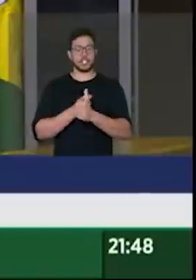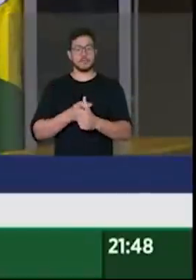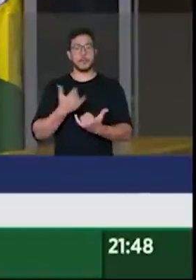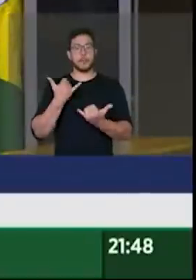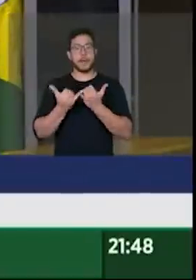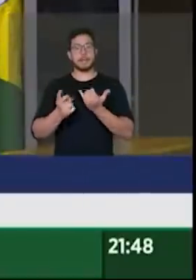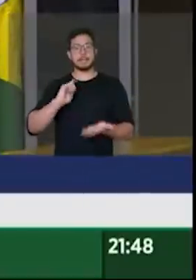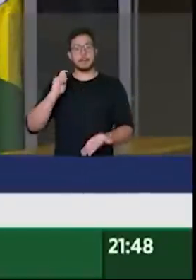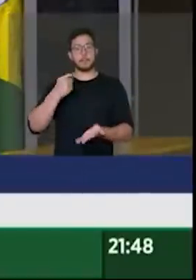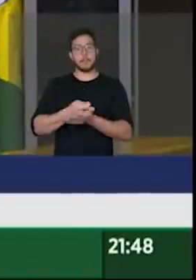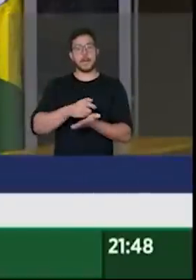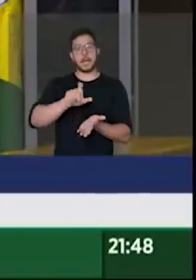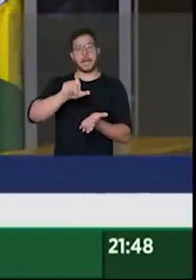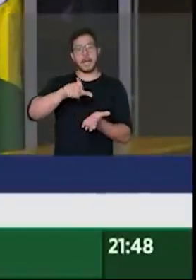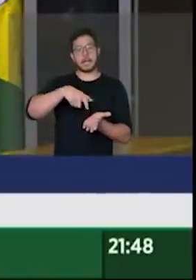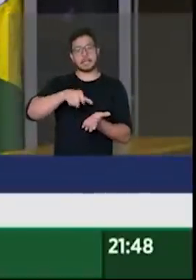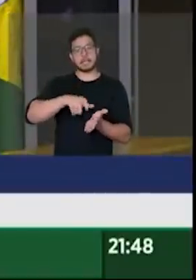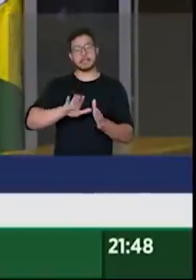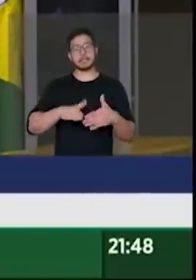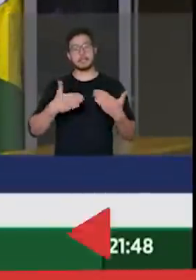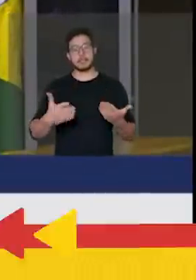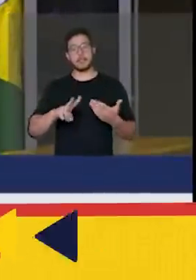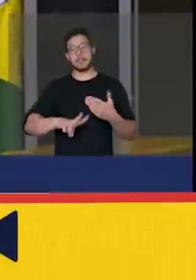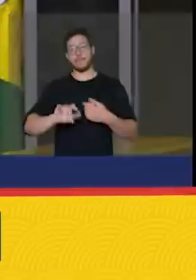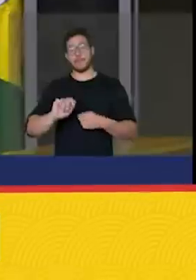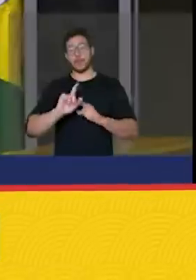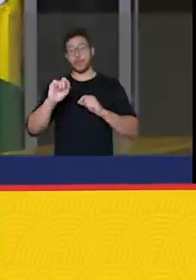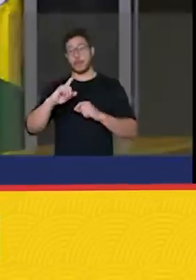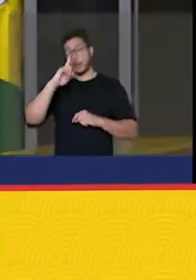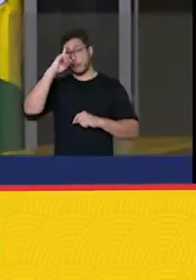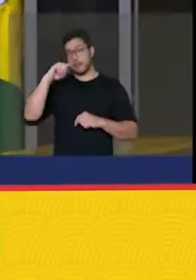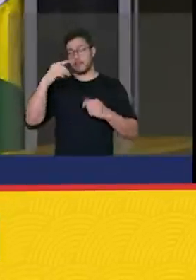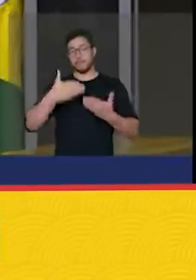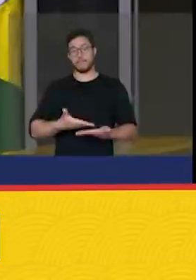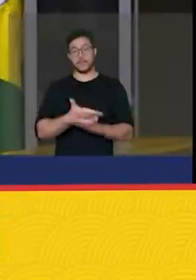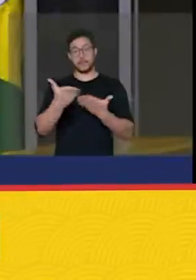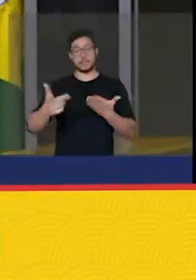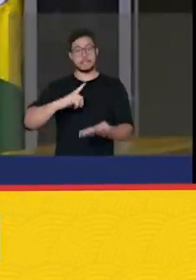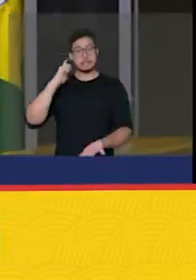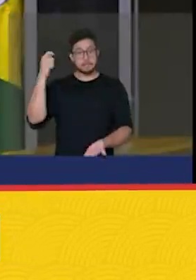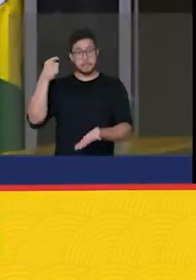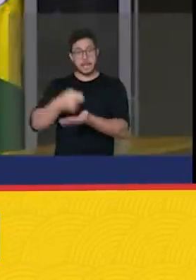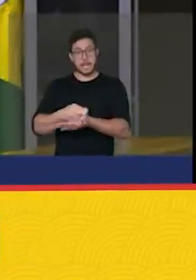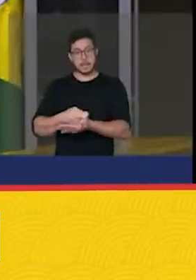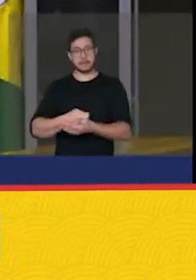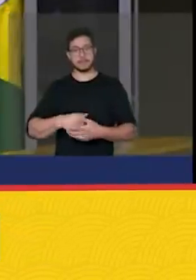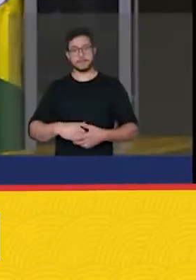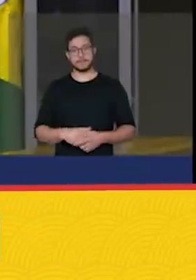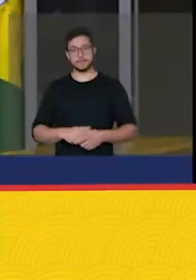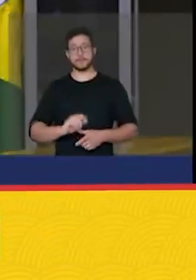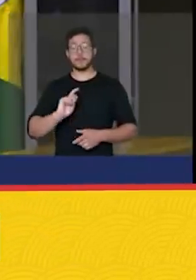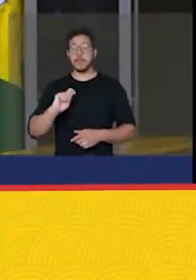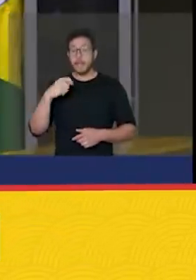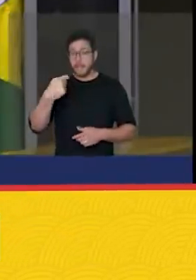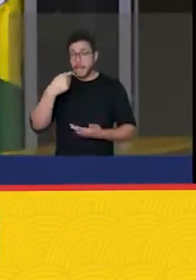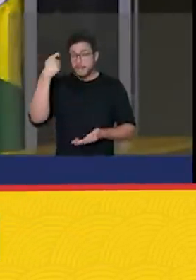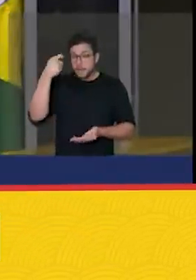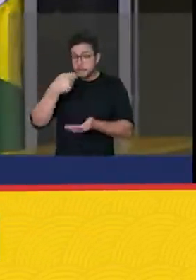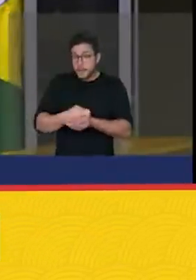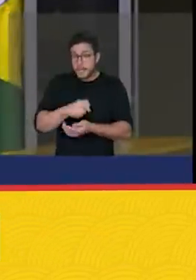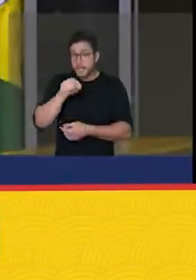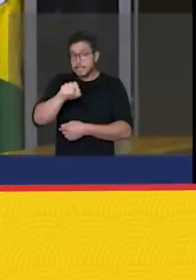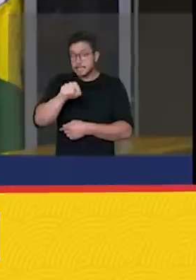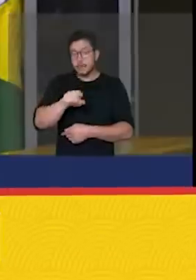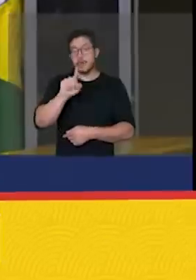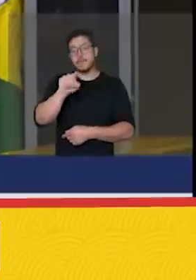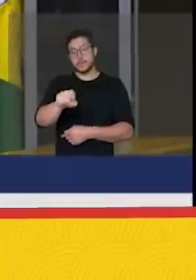crédito uma dívida do cheque especial e colocar na conta dos seus filhos, dos seus netos e colocar na sua conta. Quem vai pagar